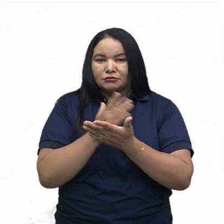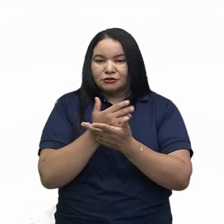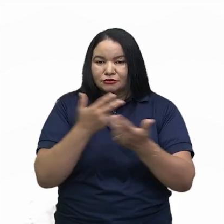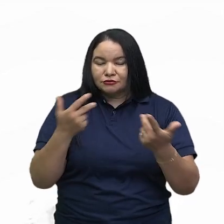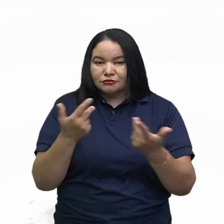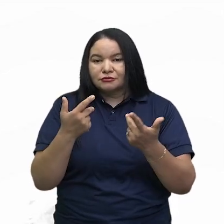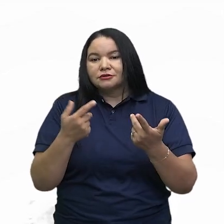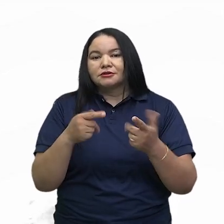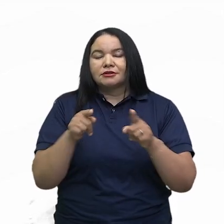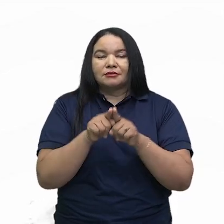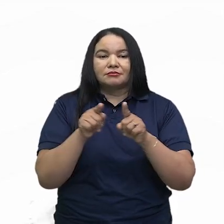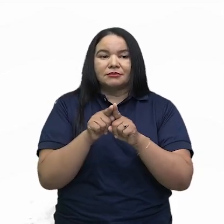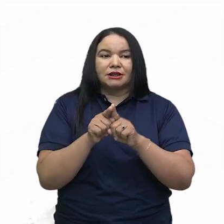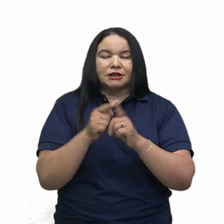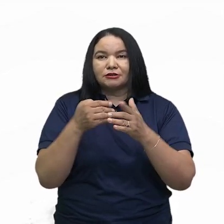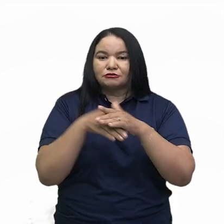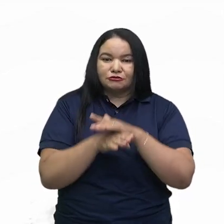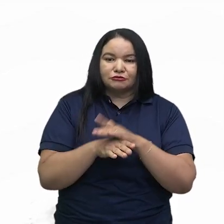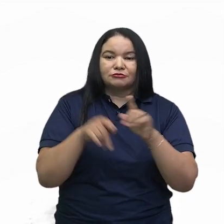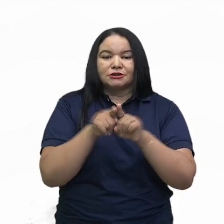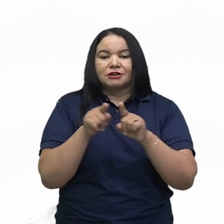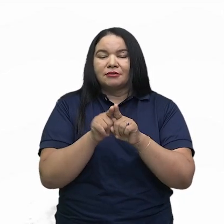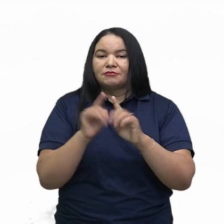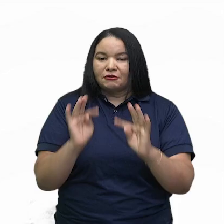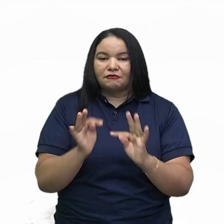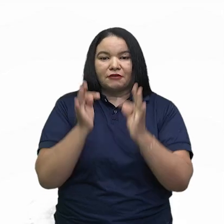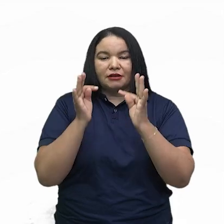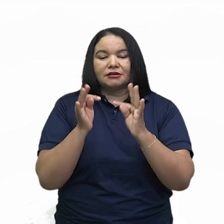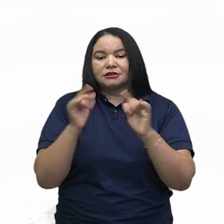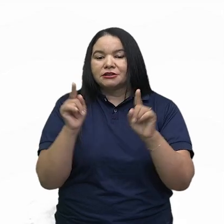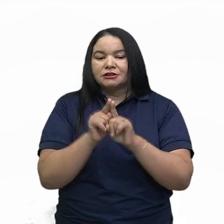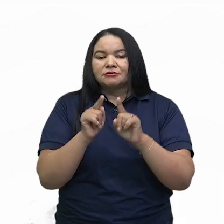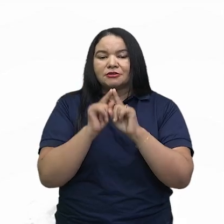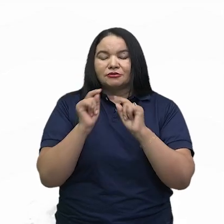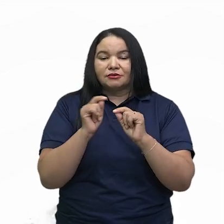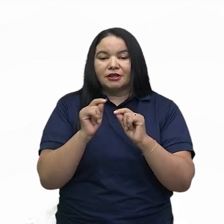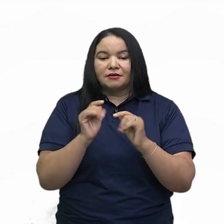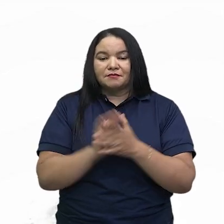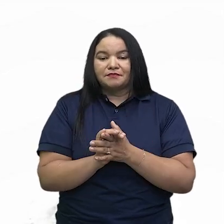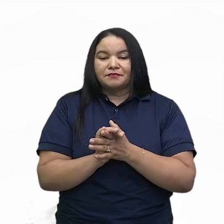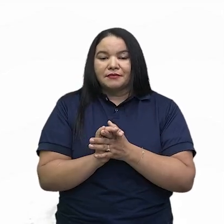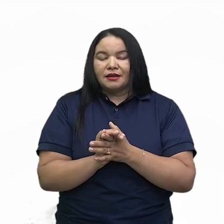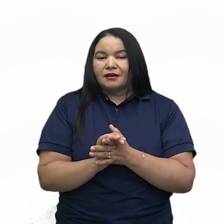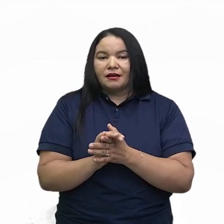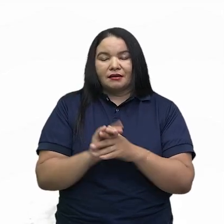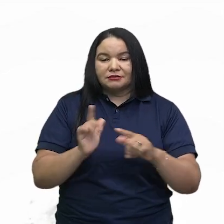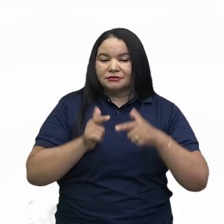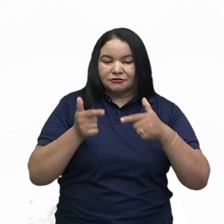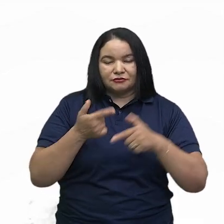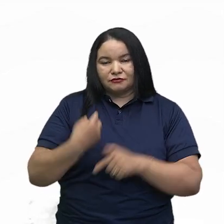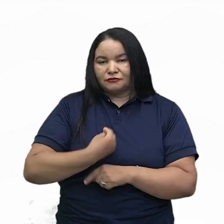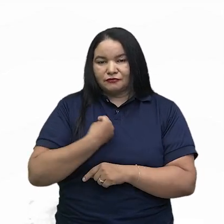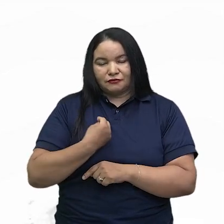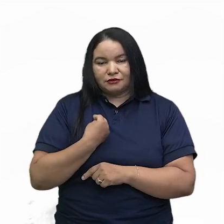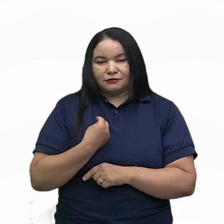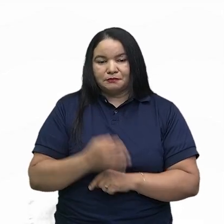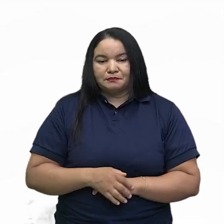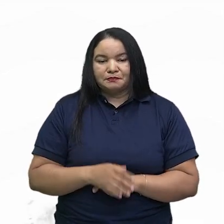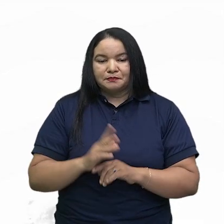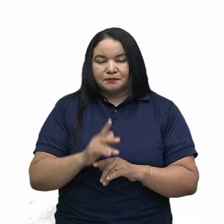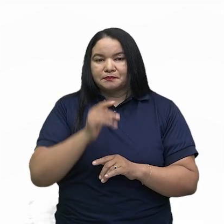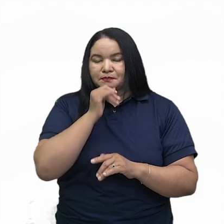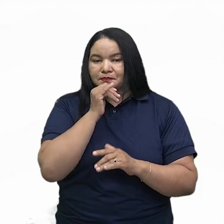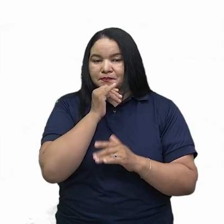as ritualísticas, as festas, a questão da fala, as práticas da vida social. Um